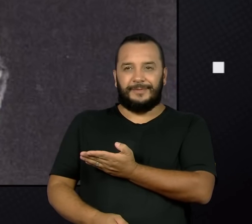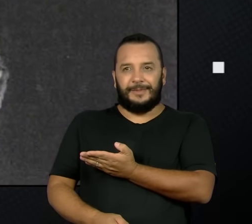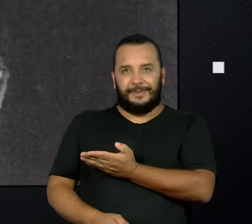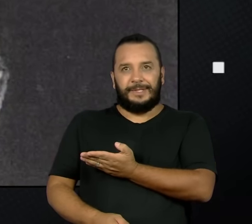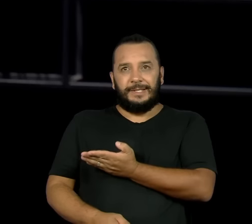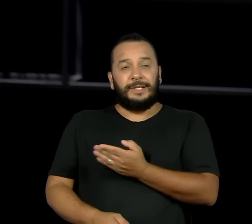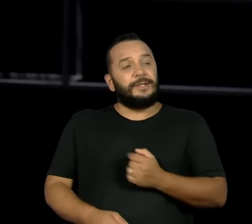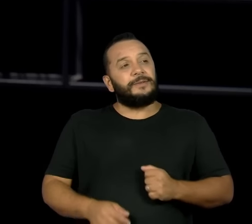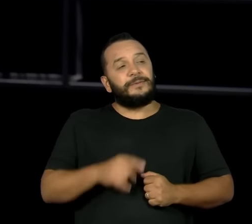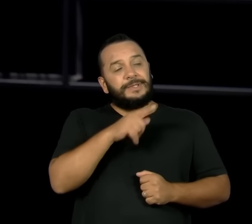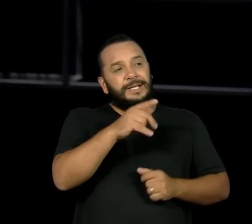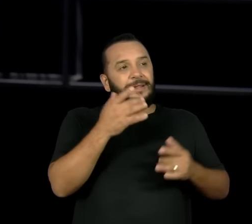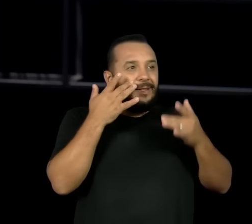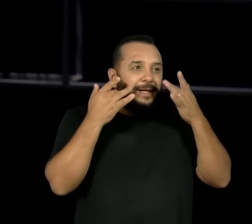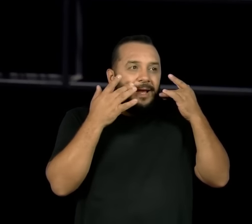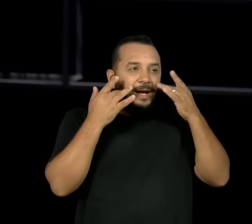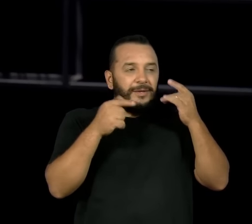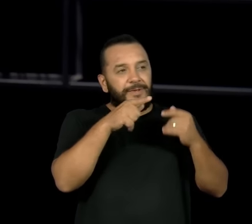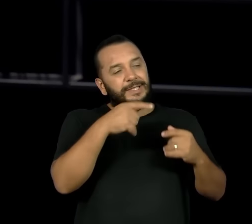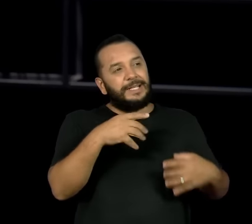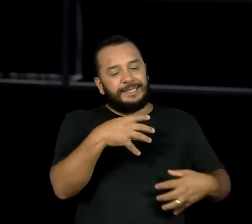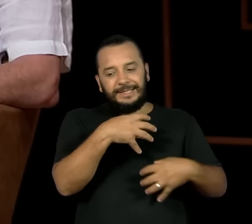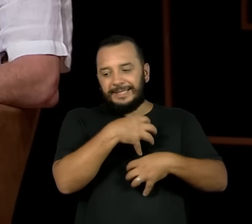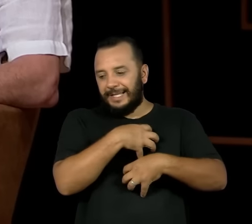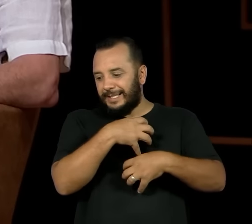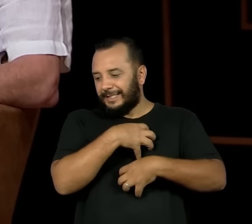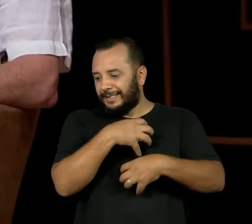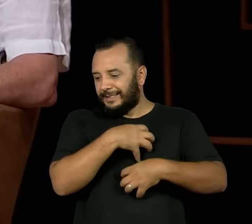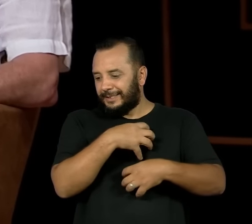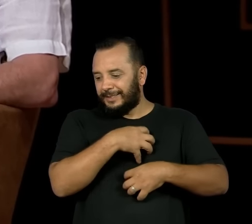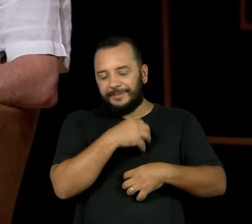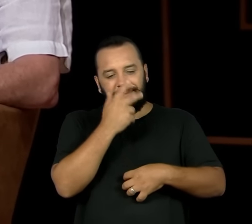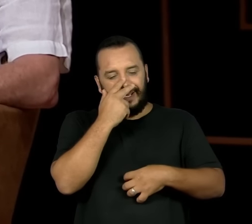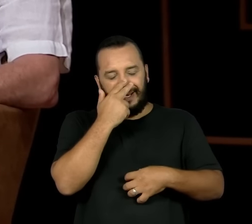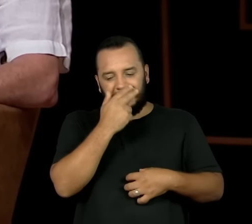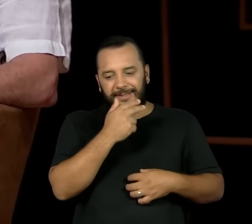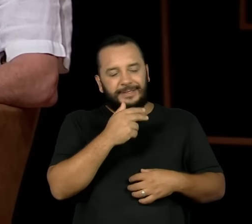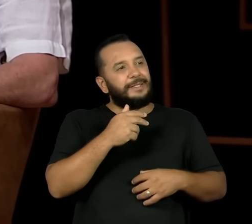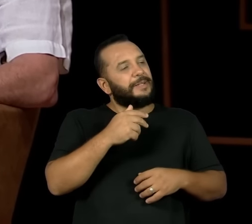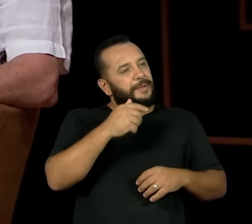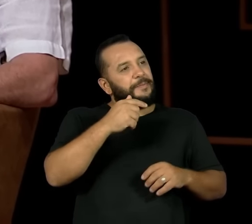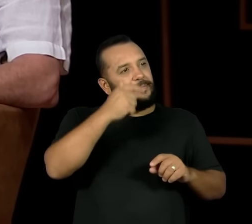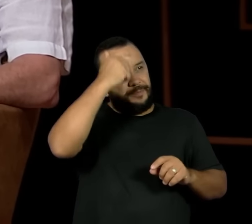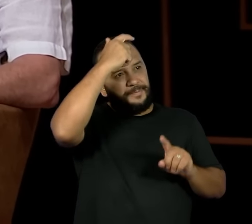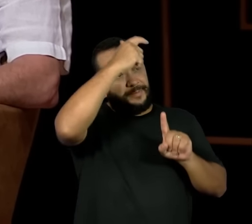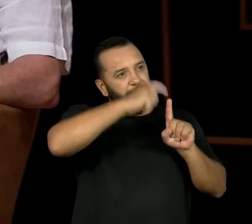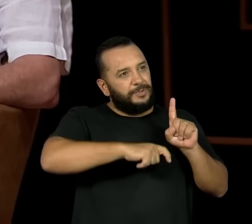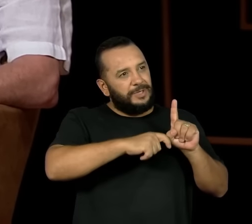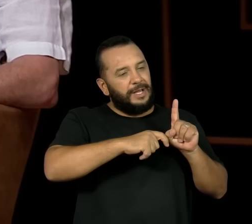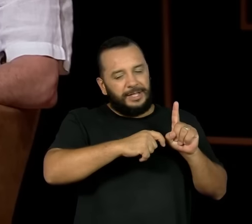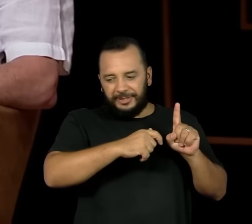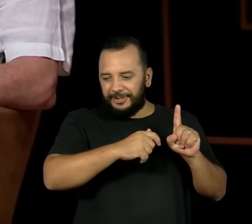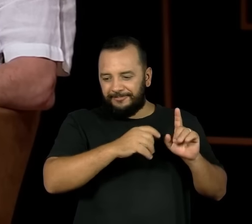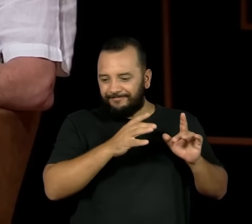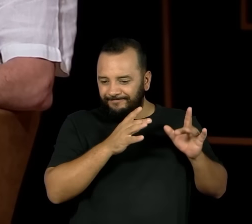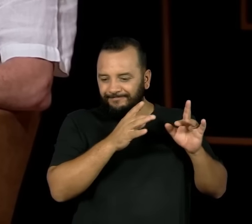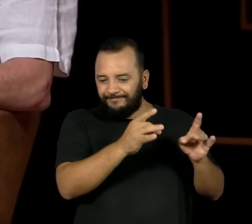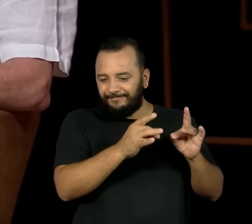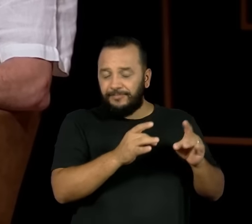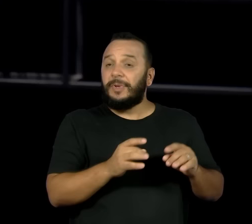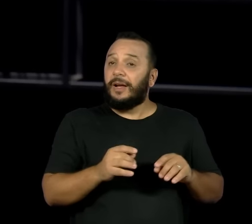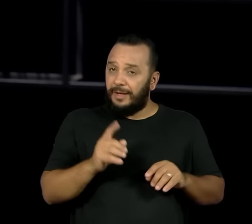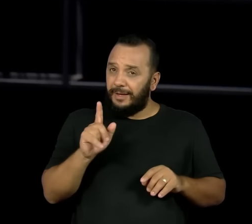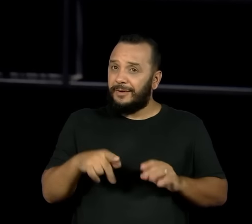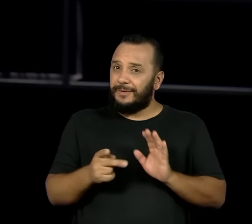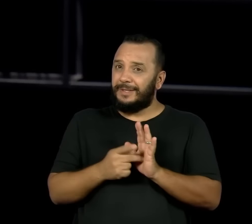que você se sente mais dono da sua personagem eu acho que no teatro eu sou mais dono do tempo